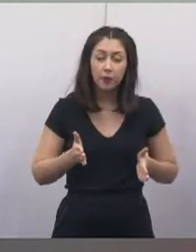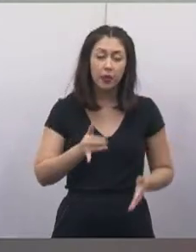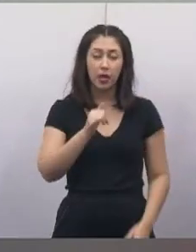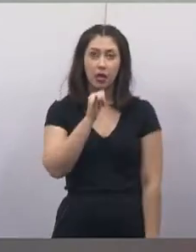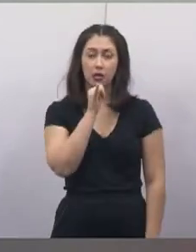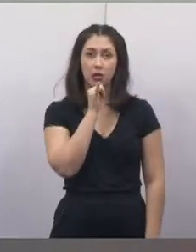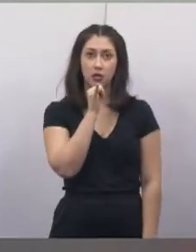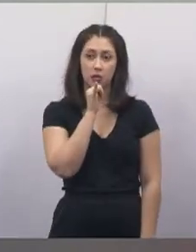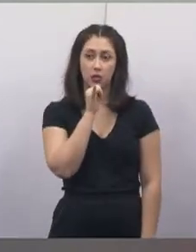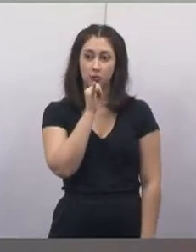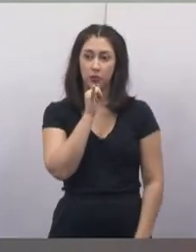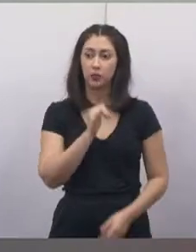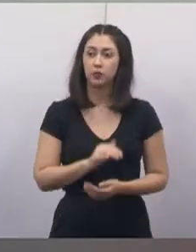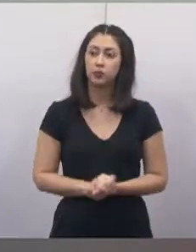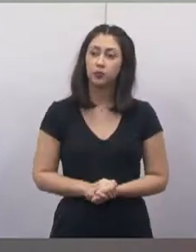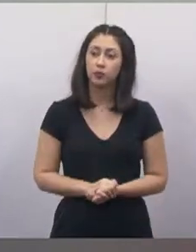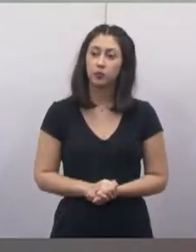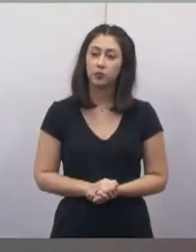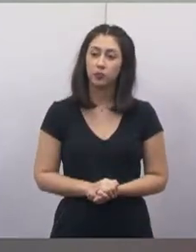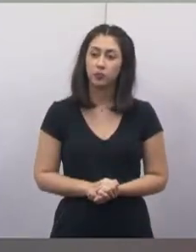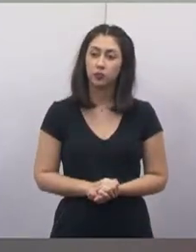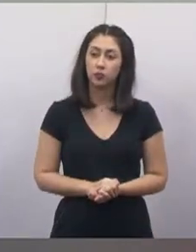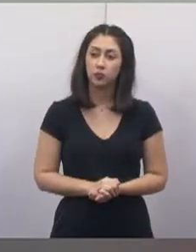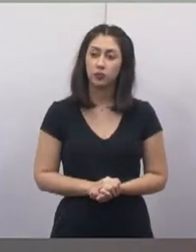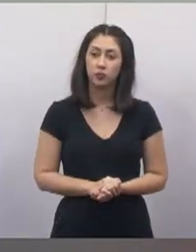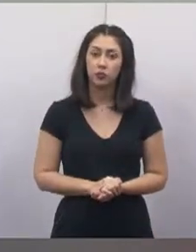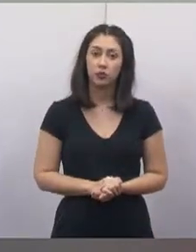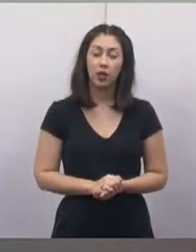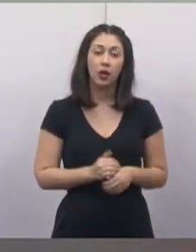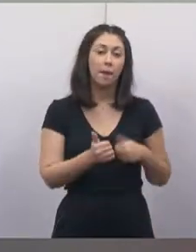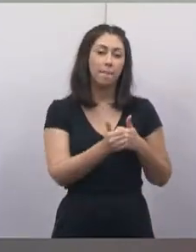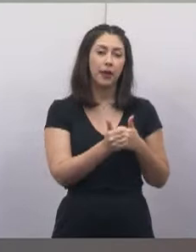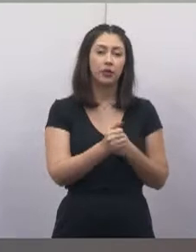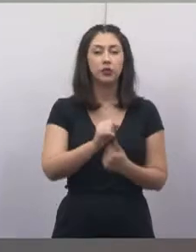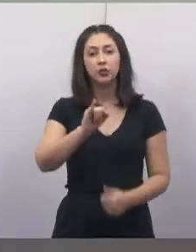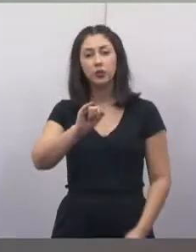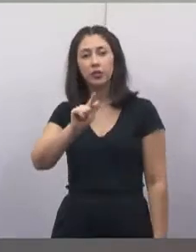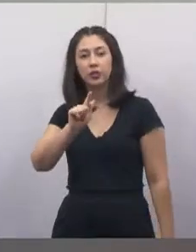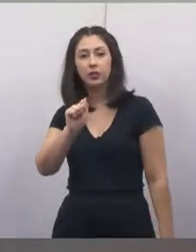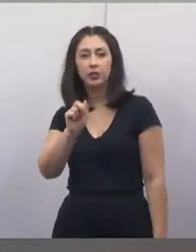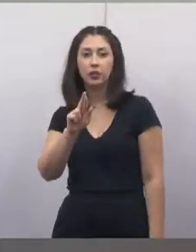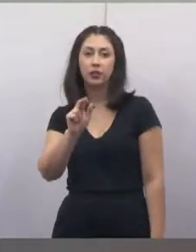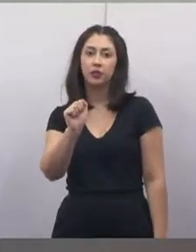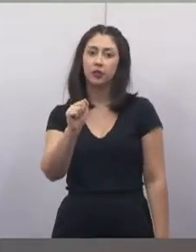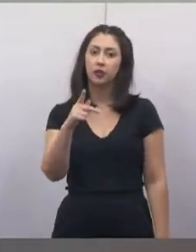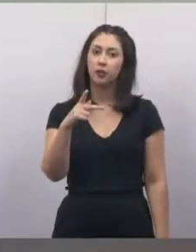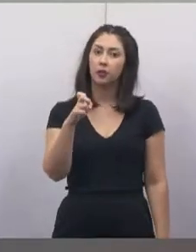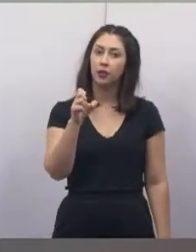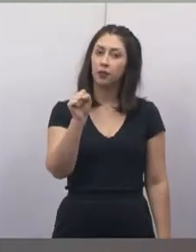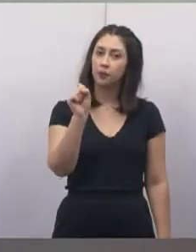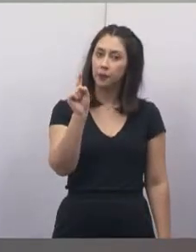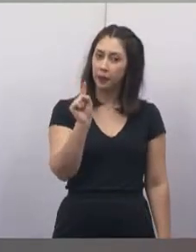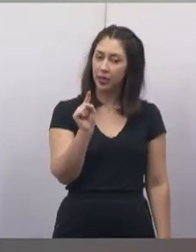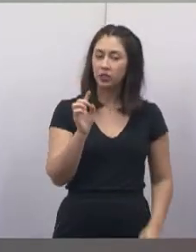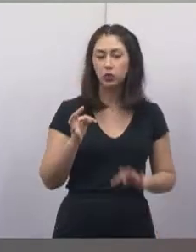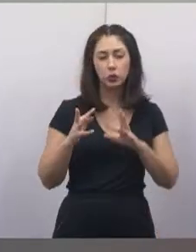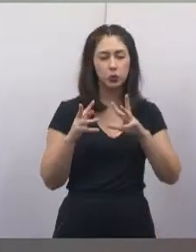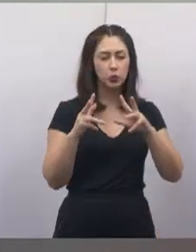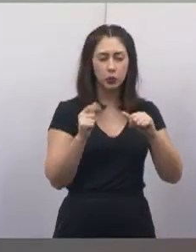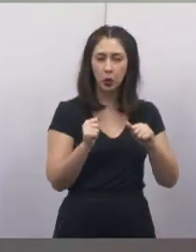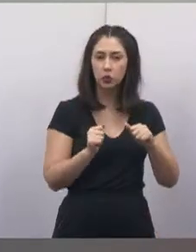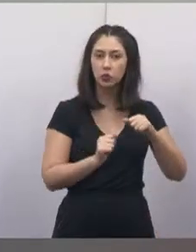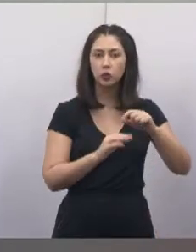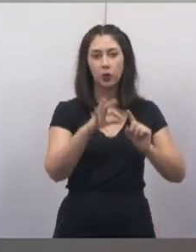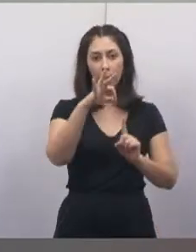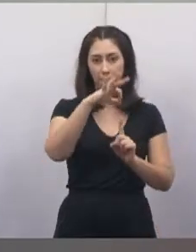lá da subprefeitura, lá do Igarapés, que todos os pontos de ônibus têm acessibilidade. Então, eu acredito que está